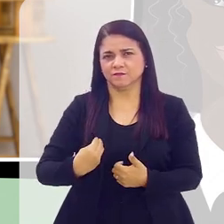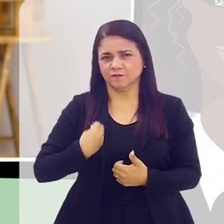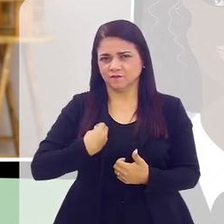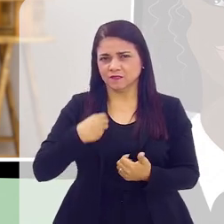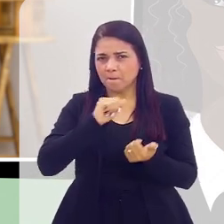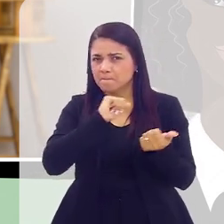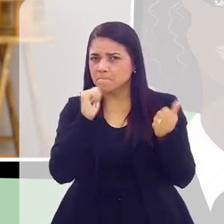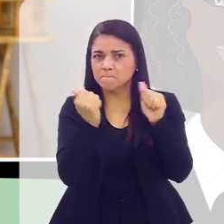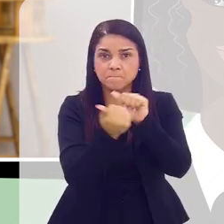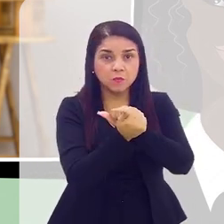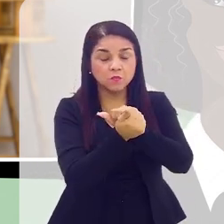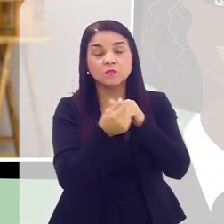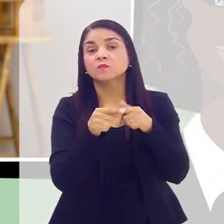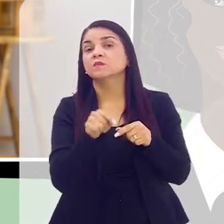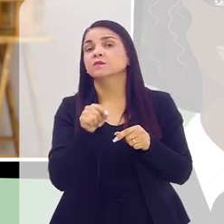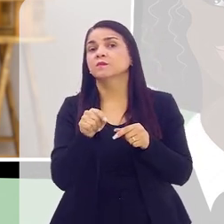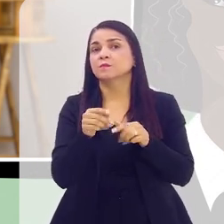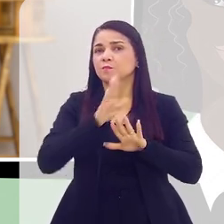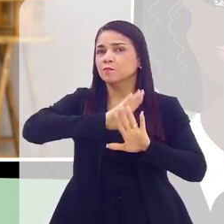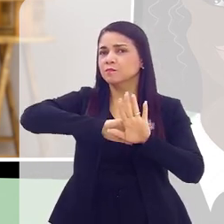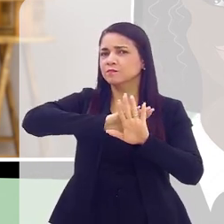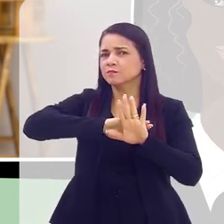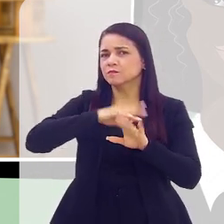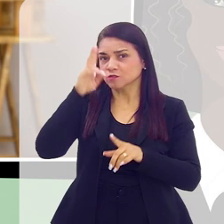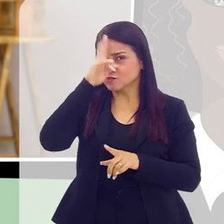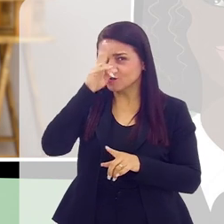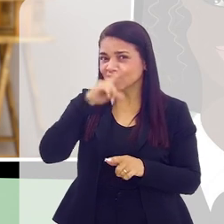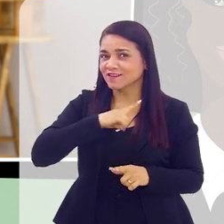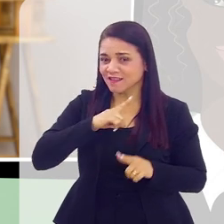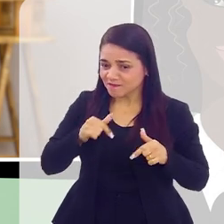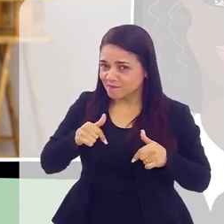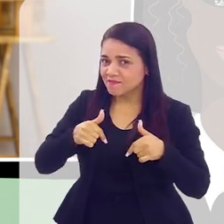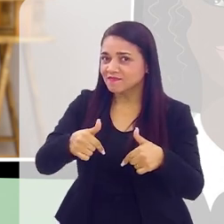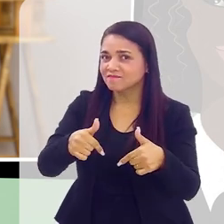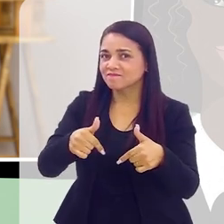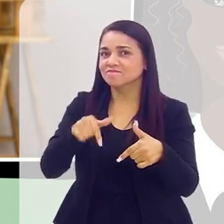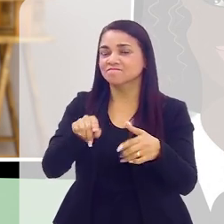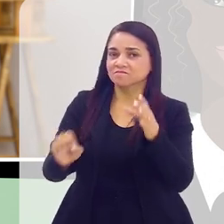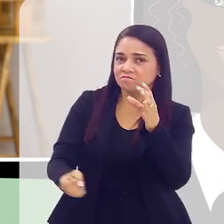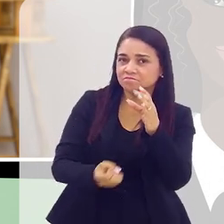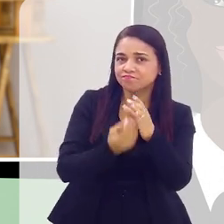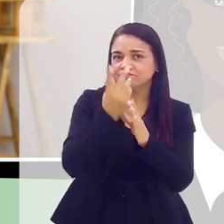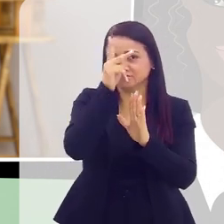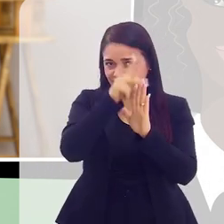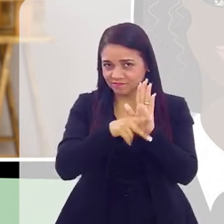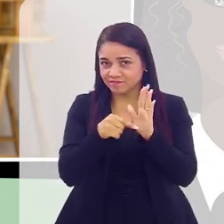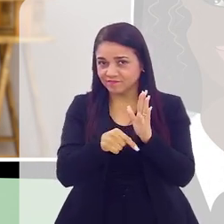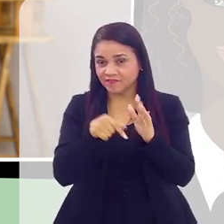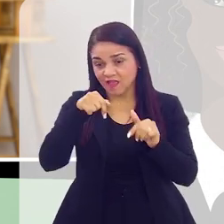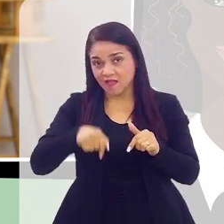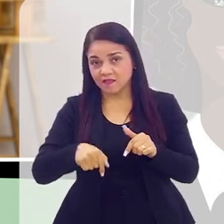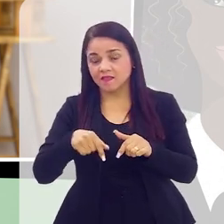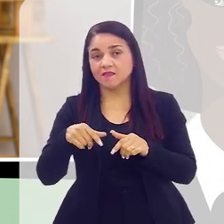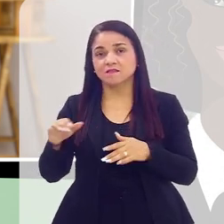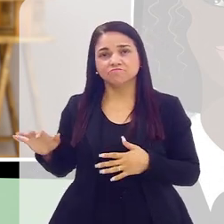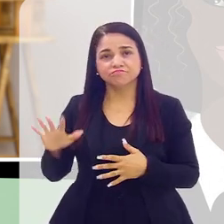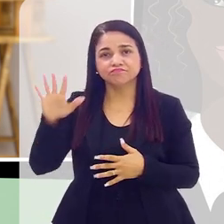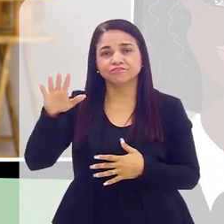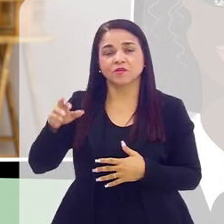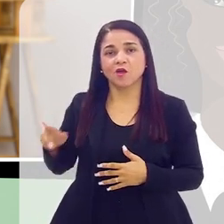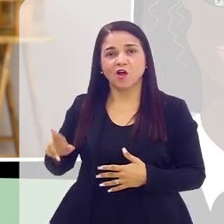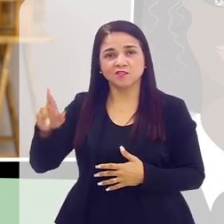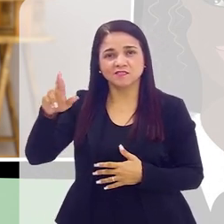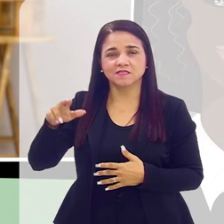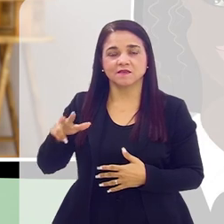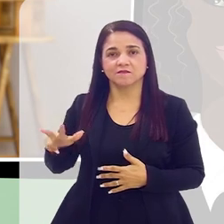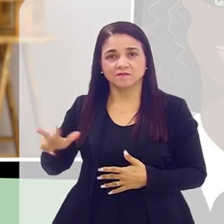vidas, acredito que deve ter uma história também por trás da iniciativa dessa implementação aqui, nas